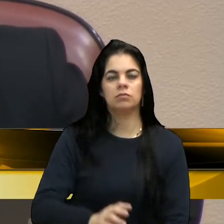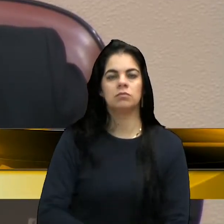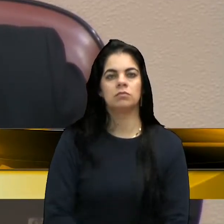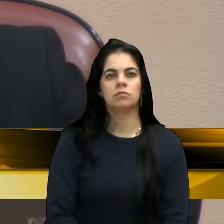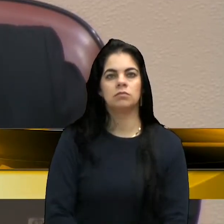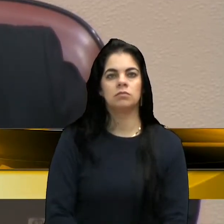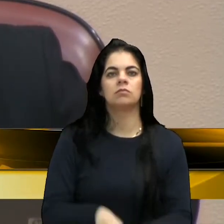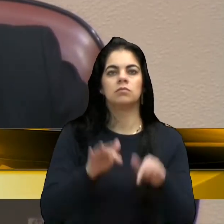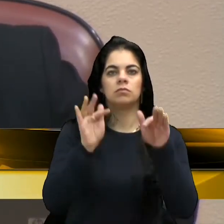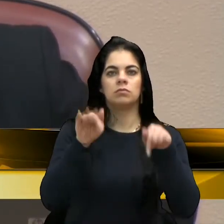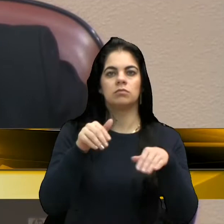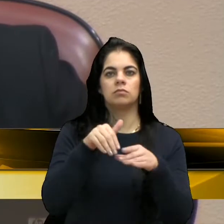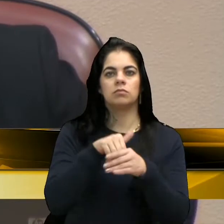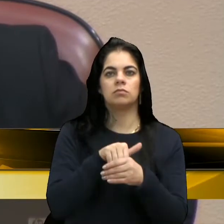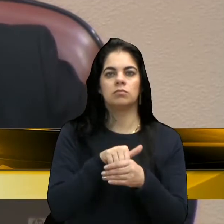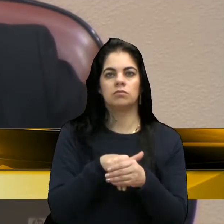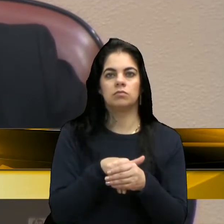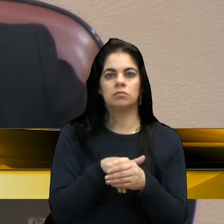Encerrada a votação.